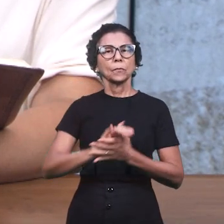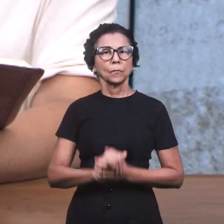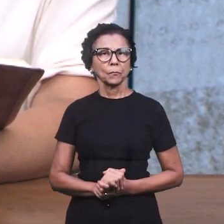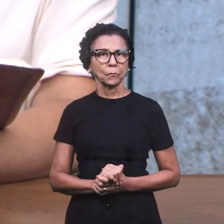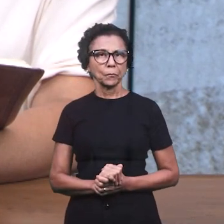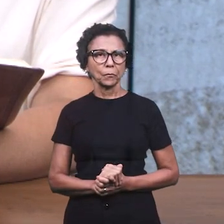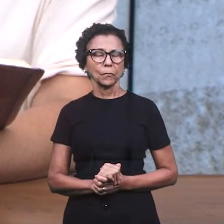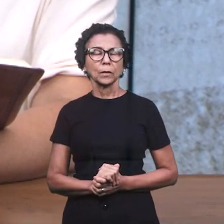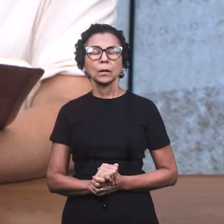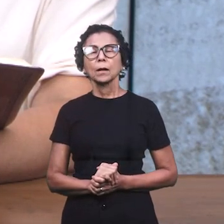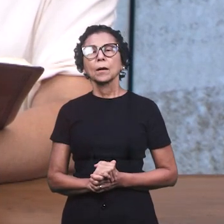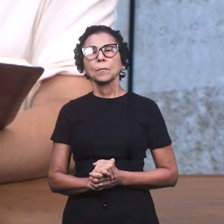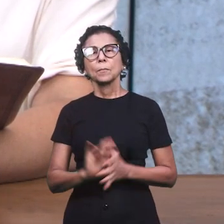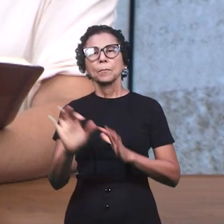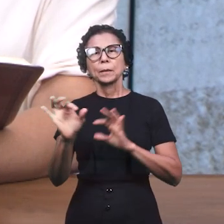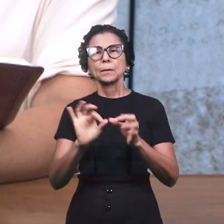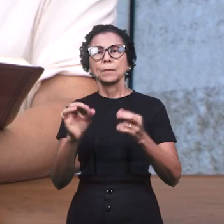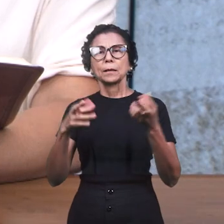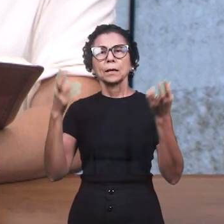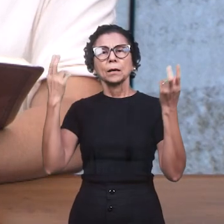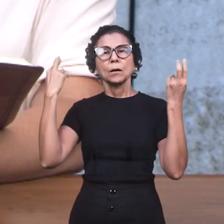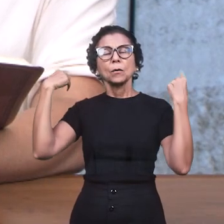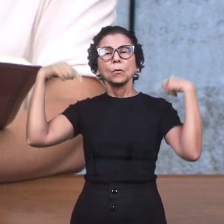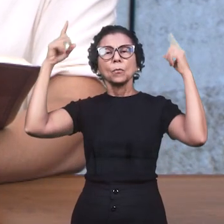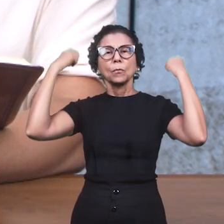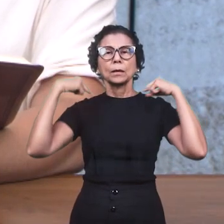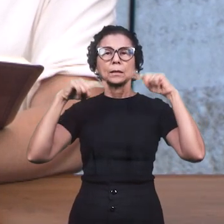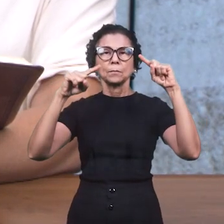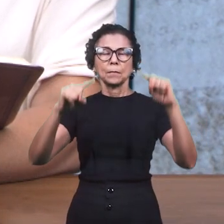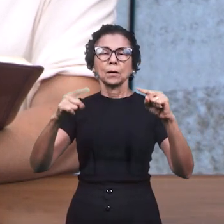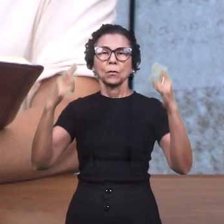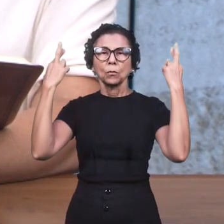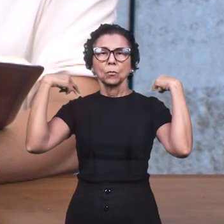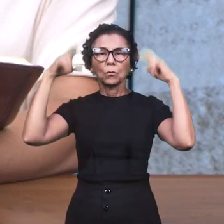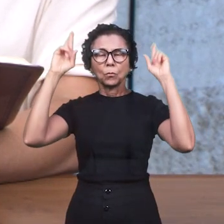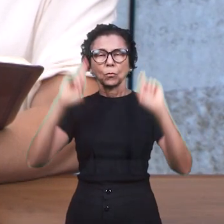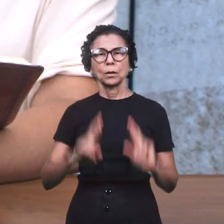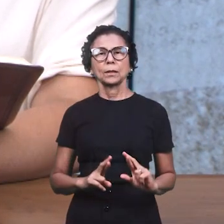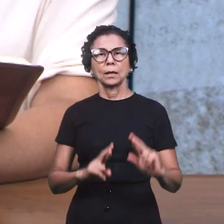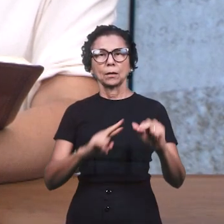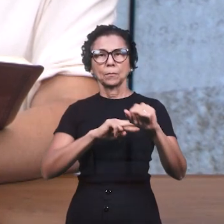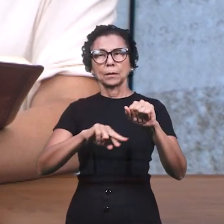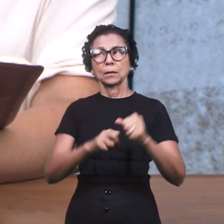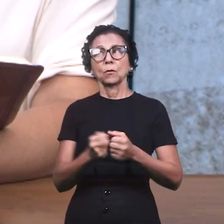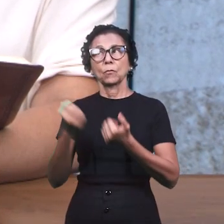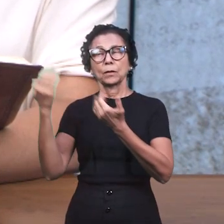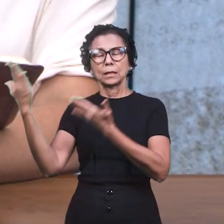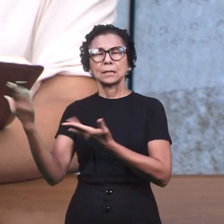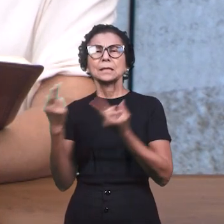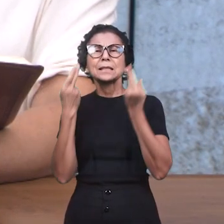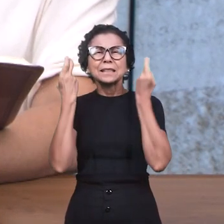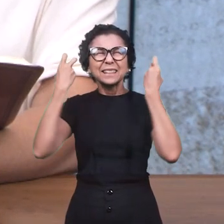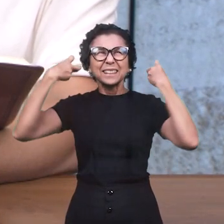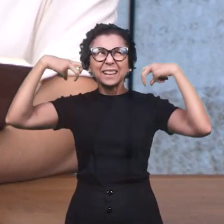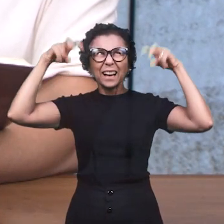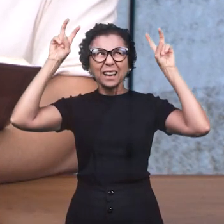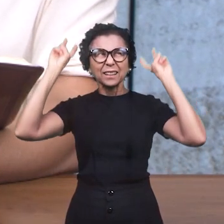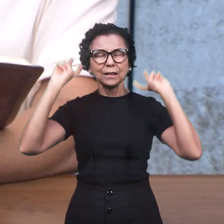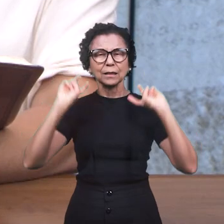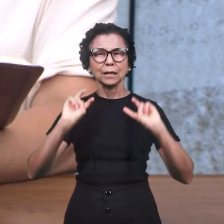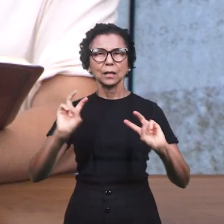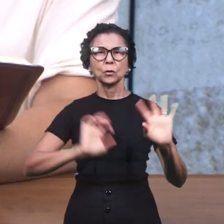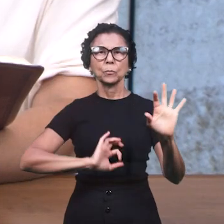para holocausto ou para sacrifício por cada cordeiro. E por cada carneiro prepararás